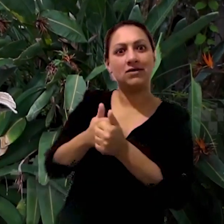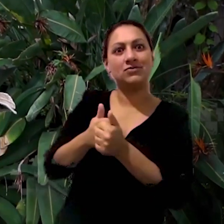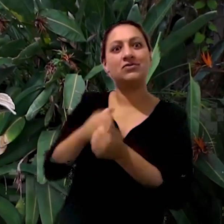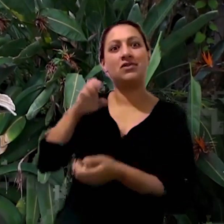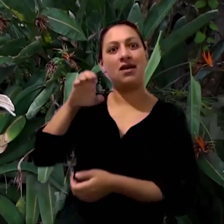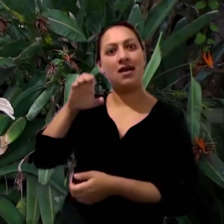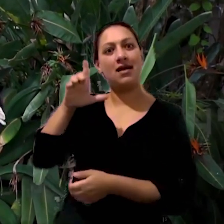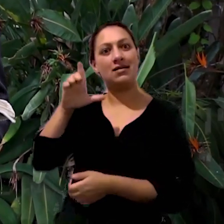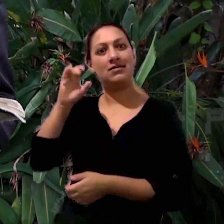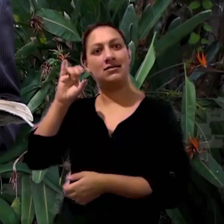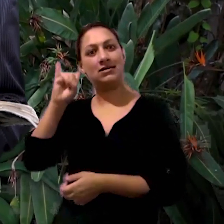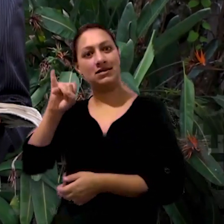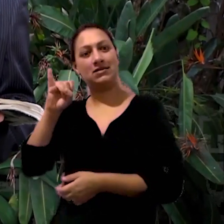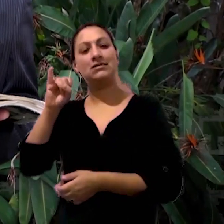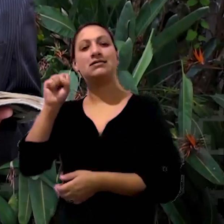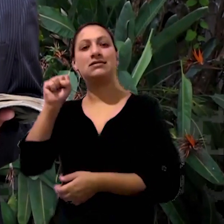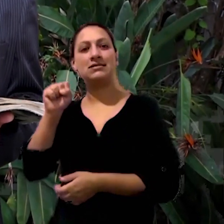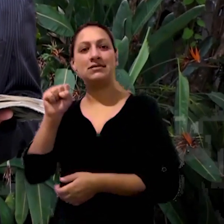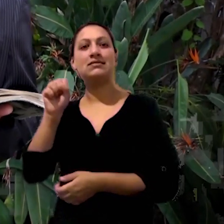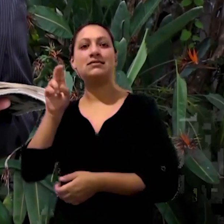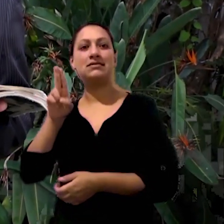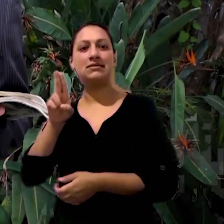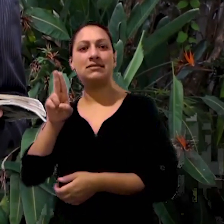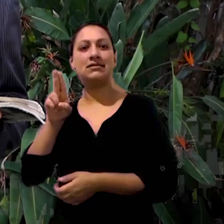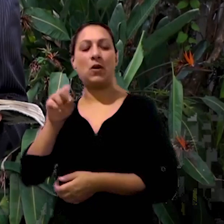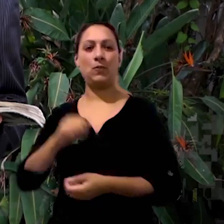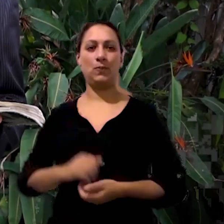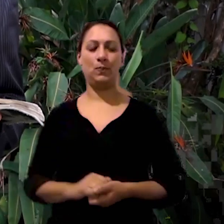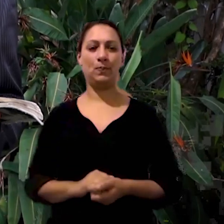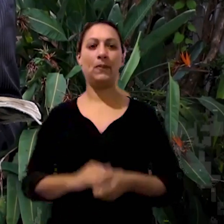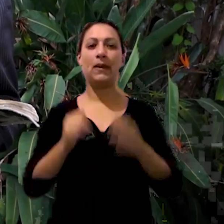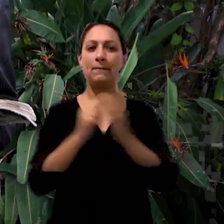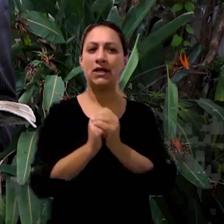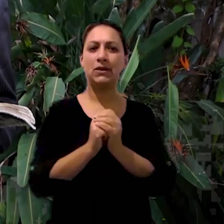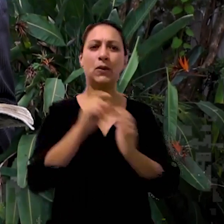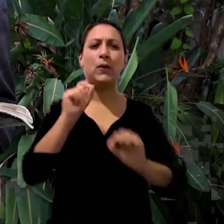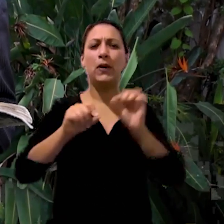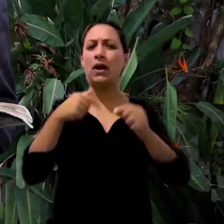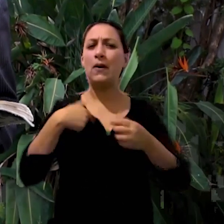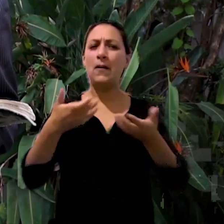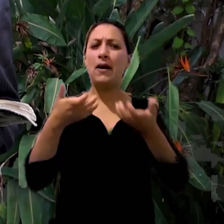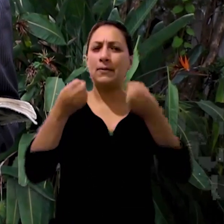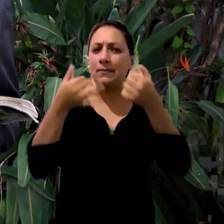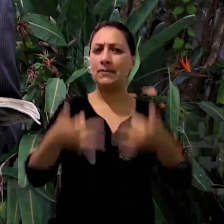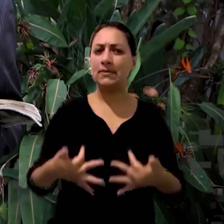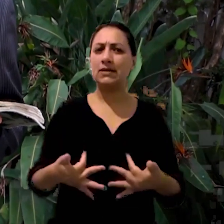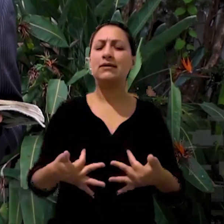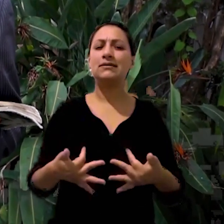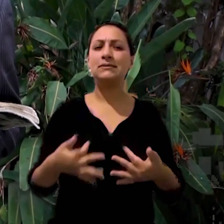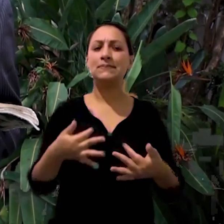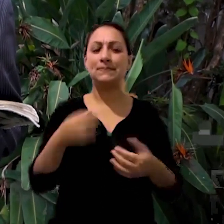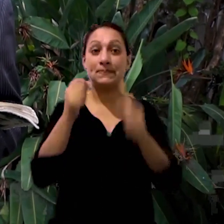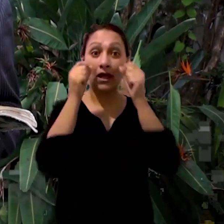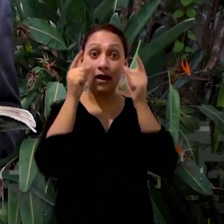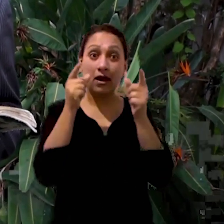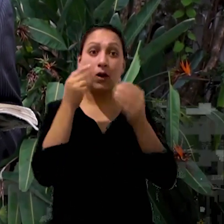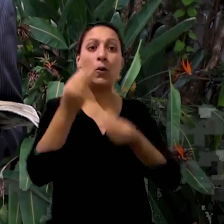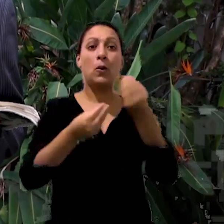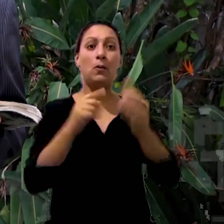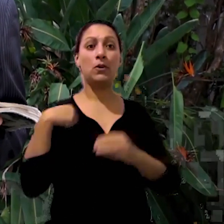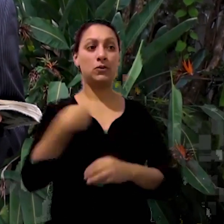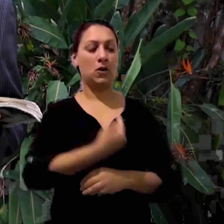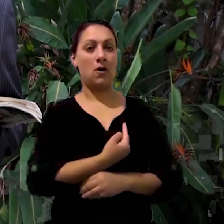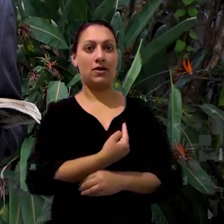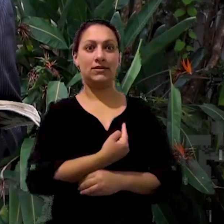de Eliseu. Amém, irmãos. O que eu quero compartilhar nesta manhã é como estamos olhando para as situações que